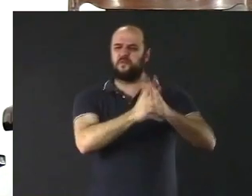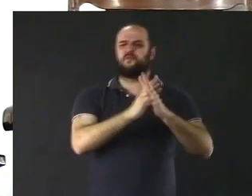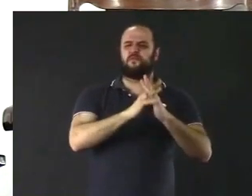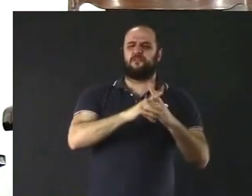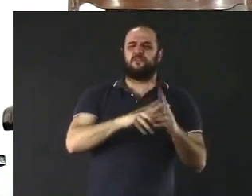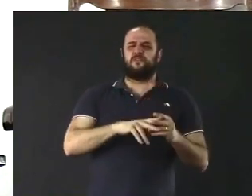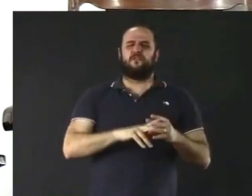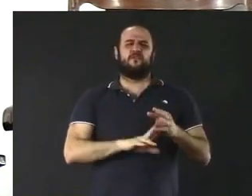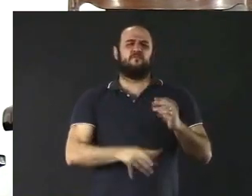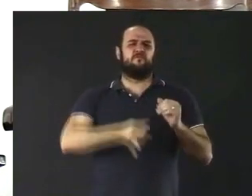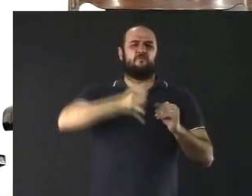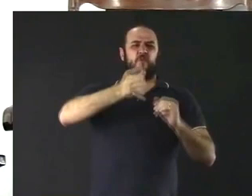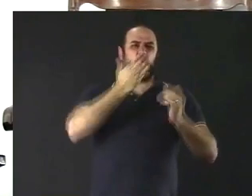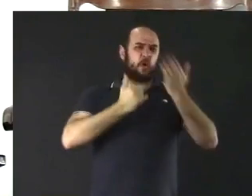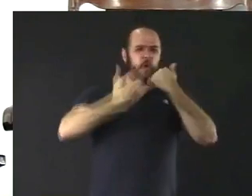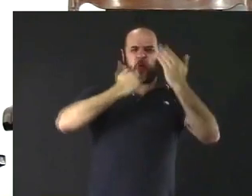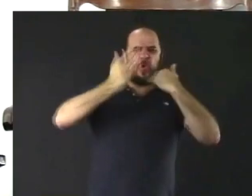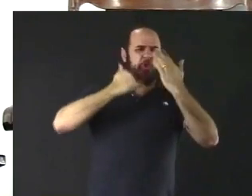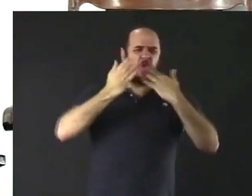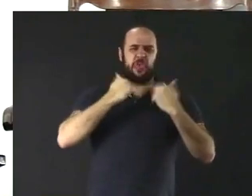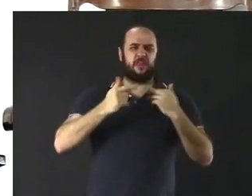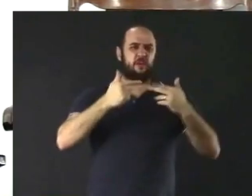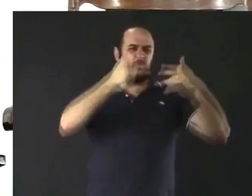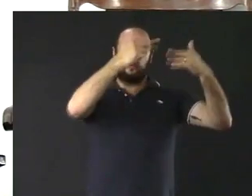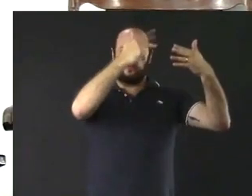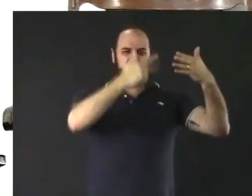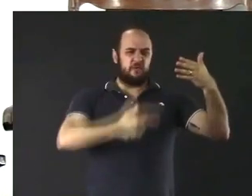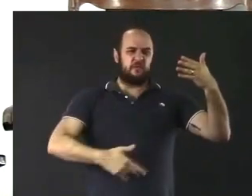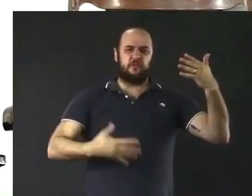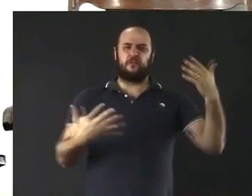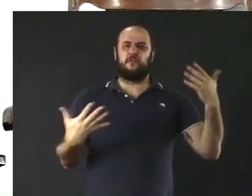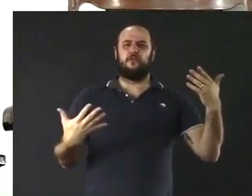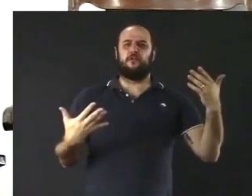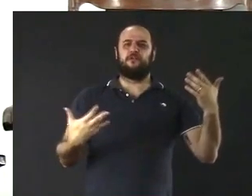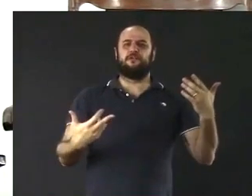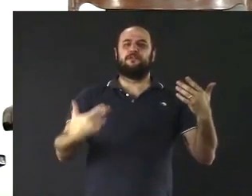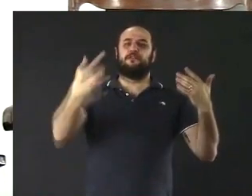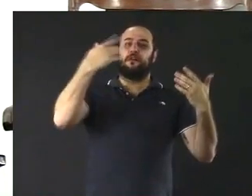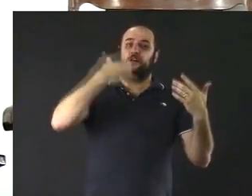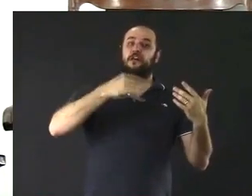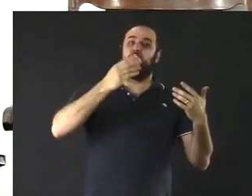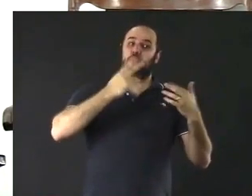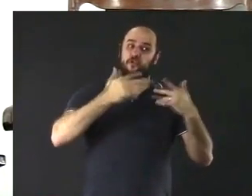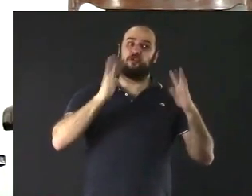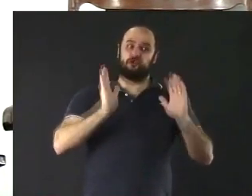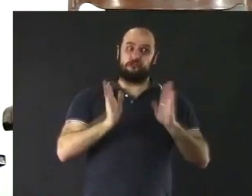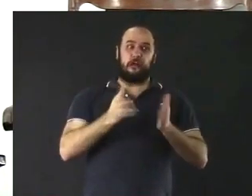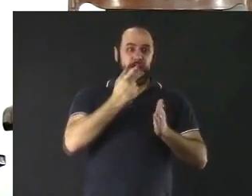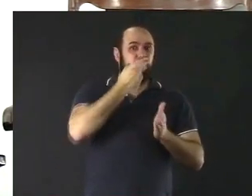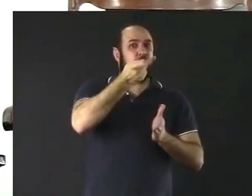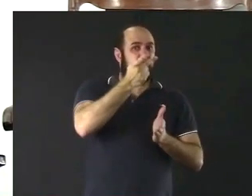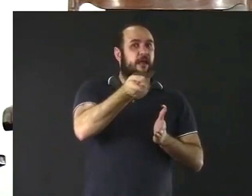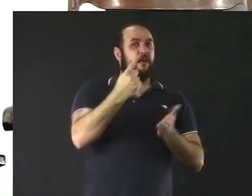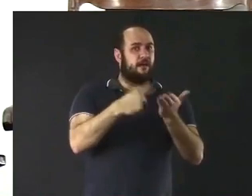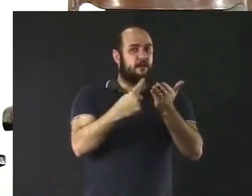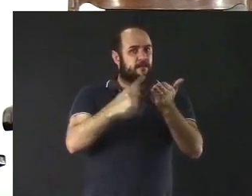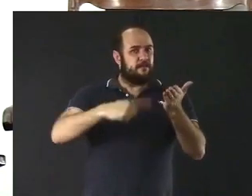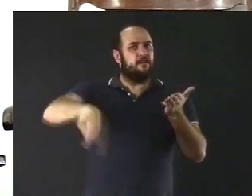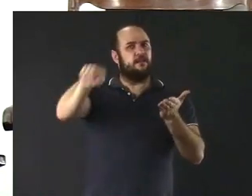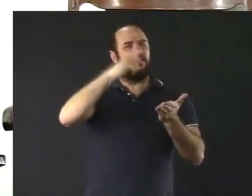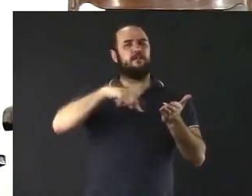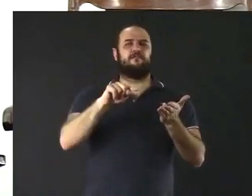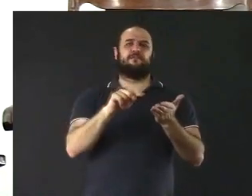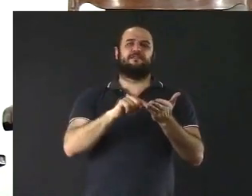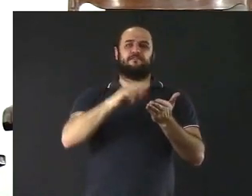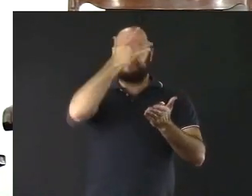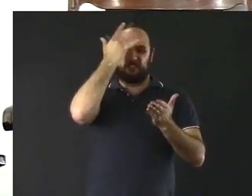bebedices, glutonarias e coisas semelhantes a estas, a respeito das quais eu vos declaro, como já outrora vos preveni, que não herdarão o